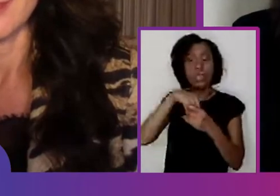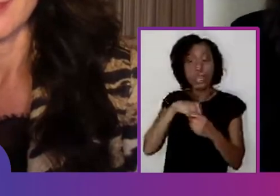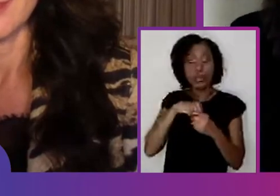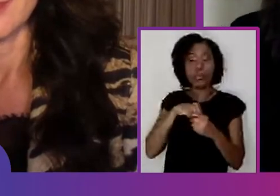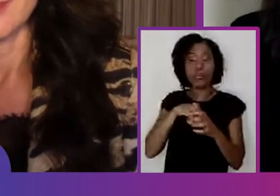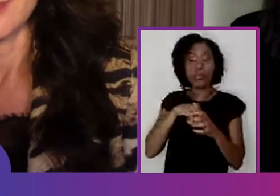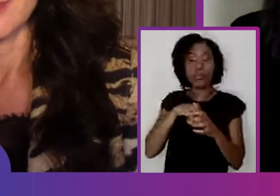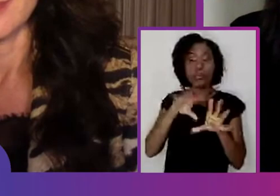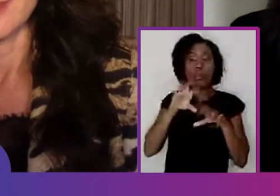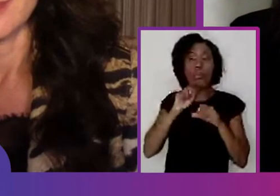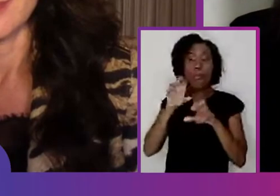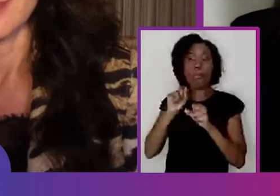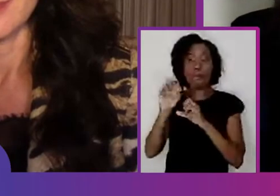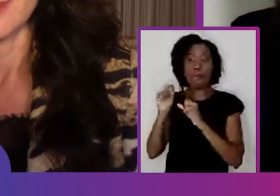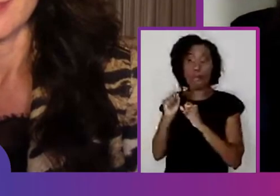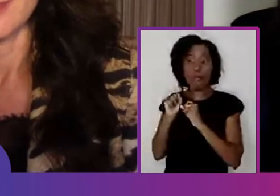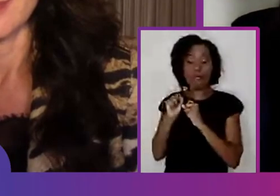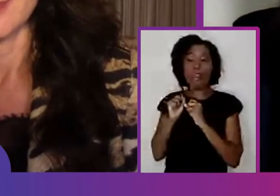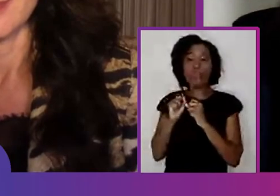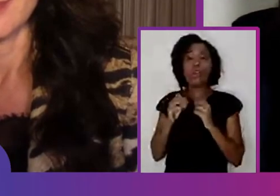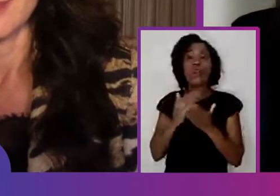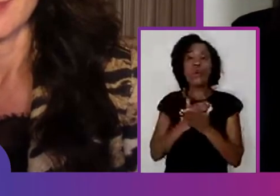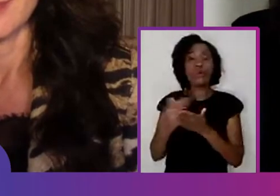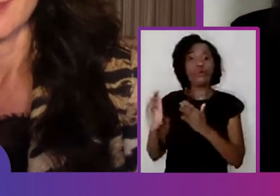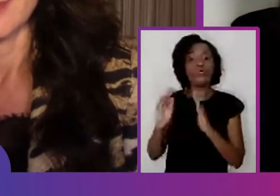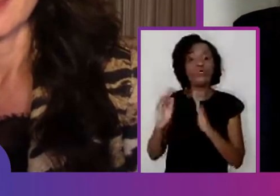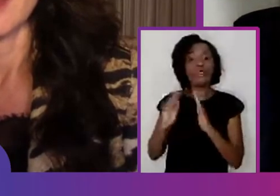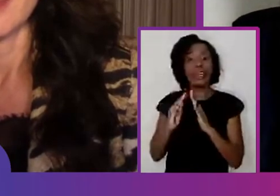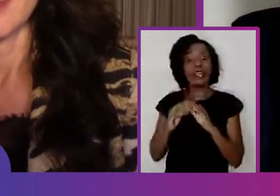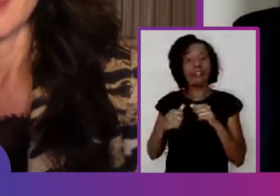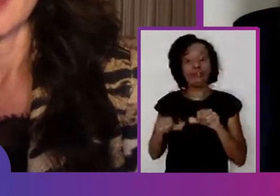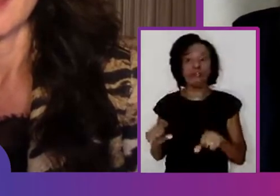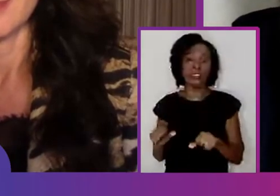pessoas começaram a não sair mais, não iam mais no cinema,